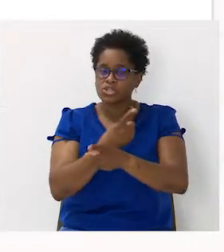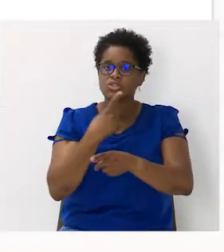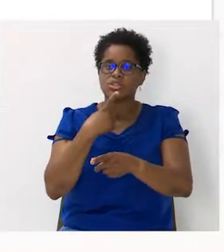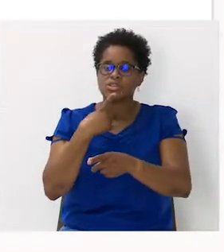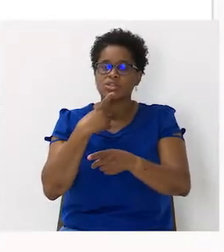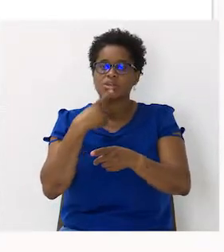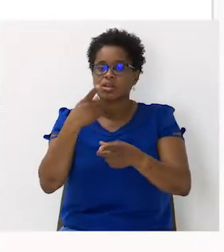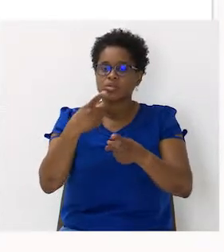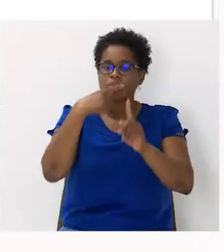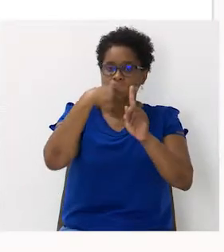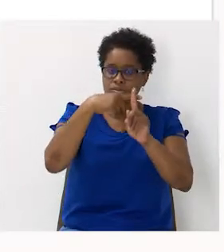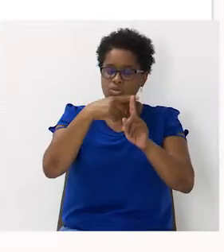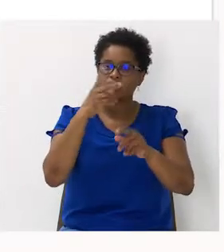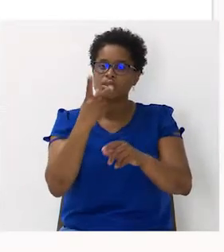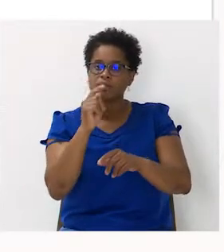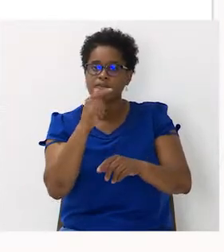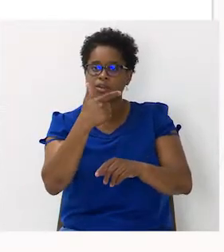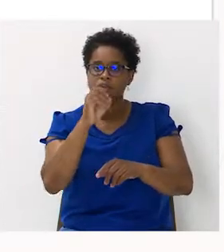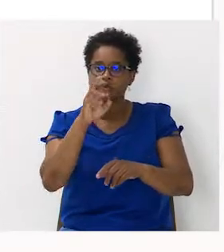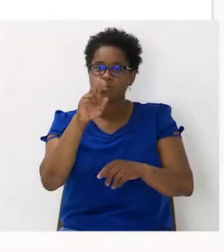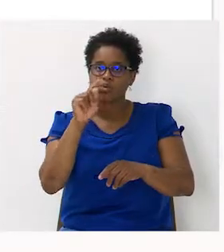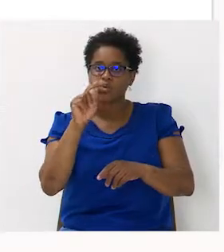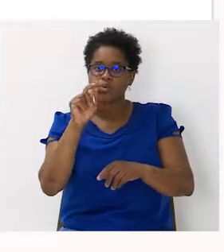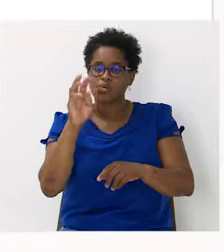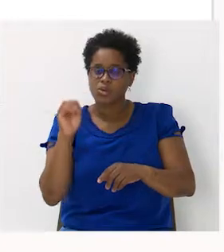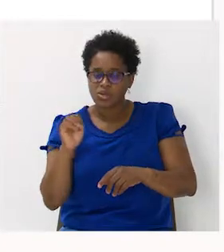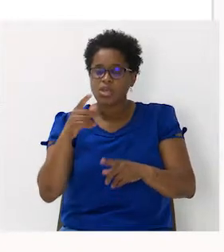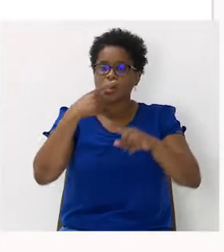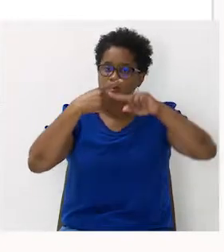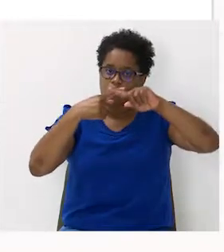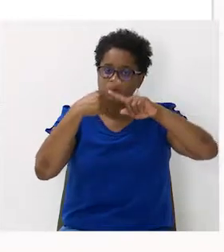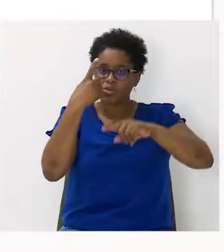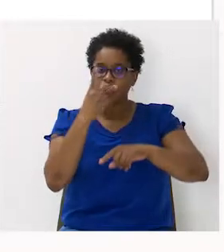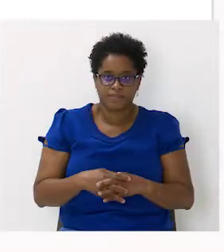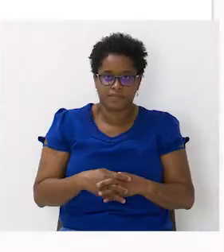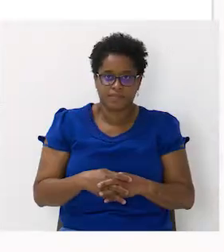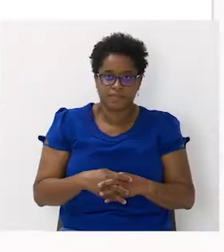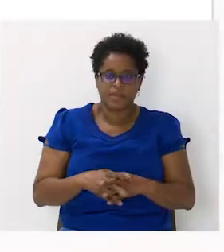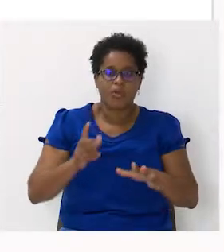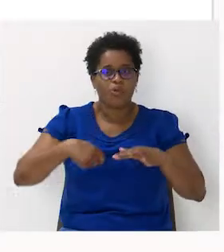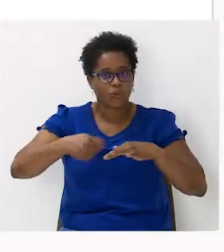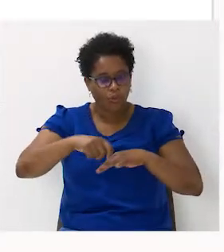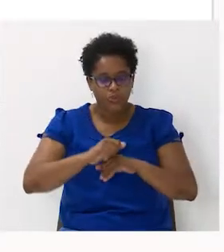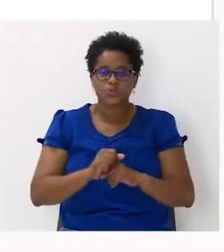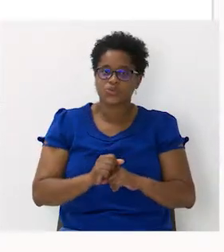adição de vetores e multiplicação de um vetor por um escalar.